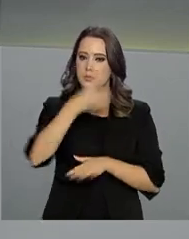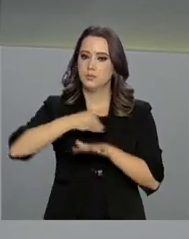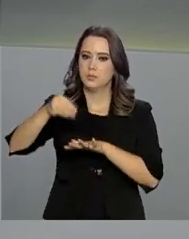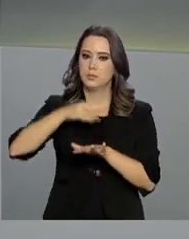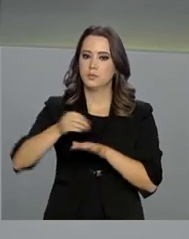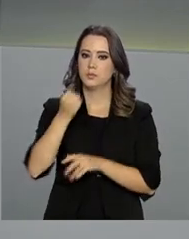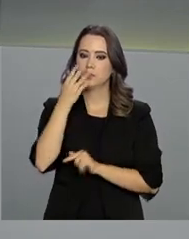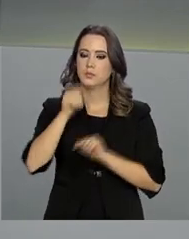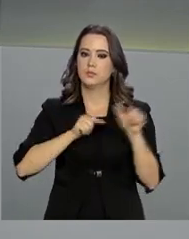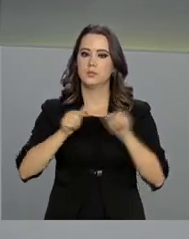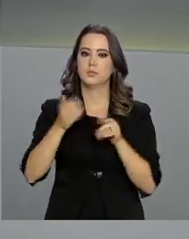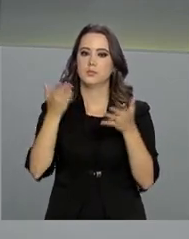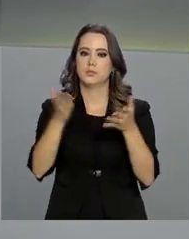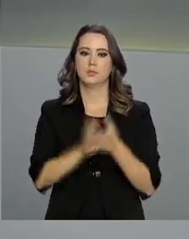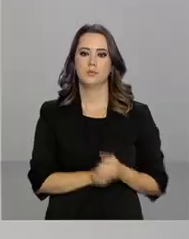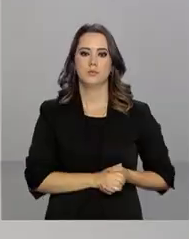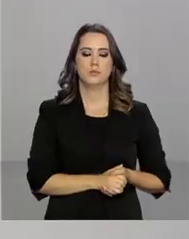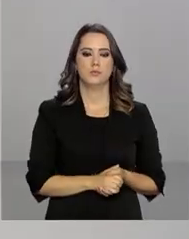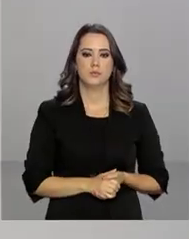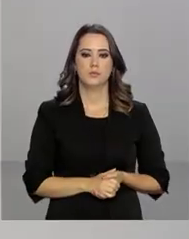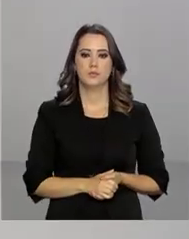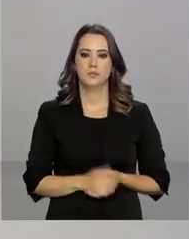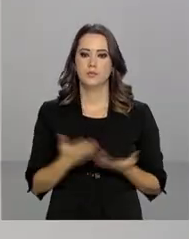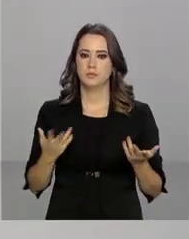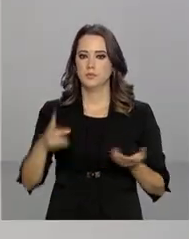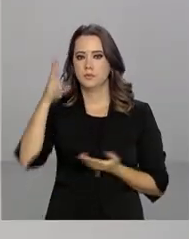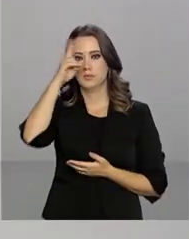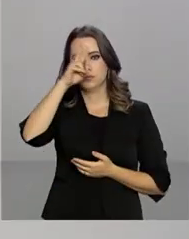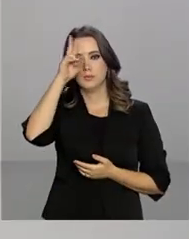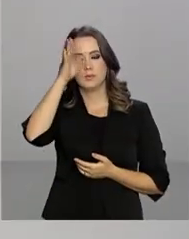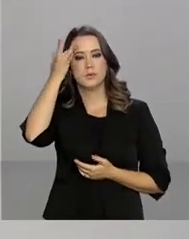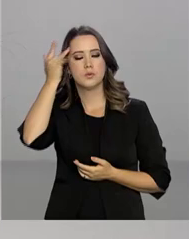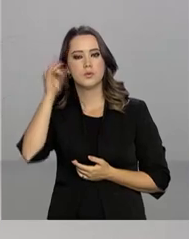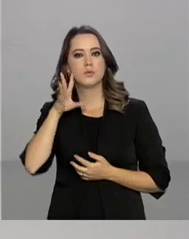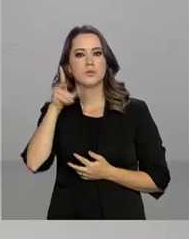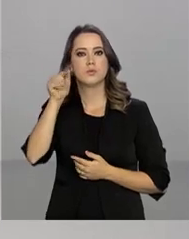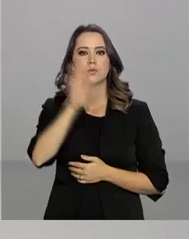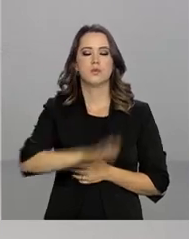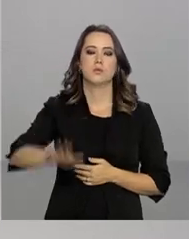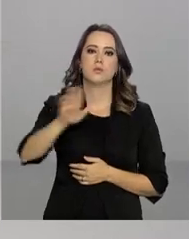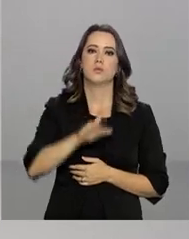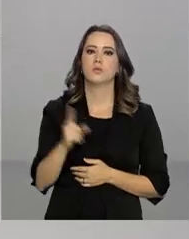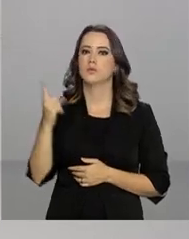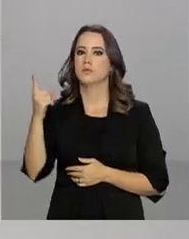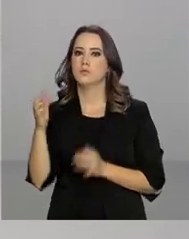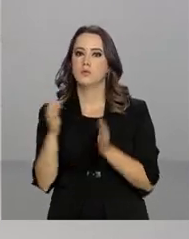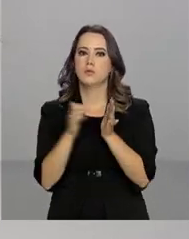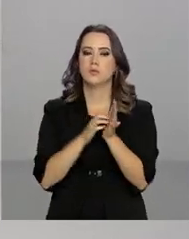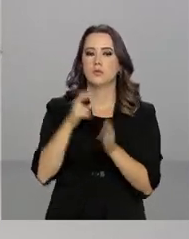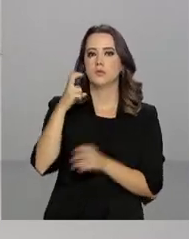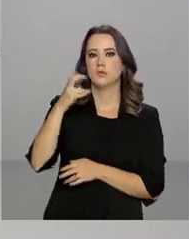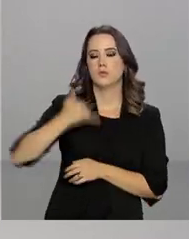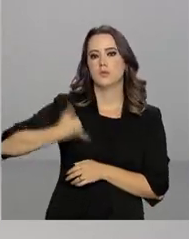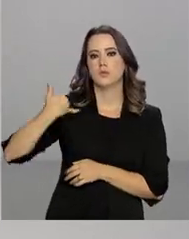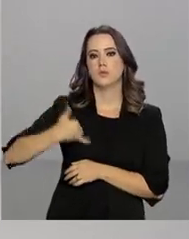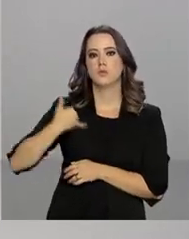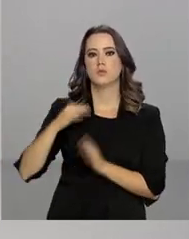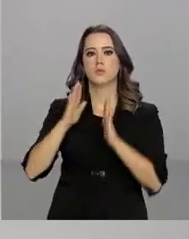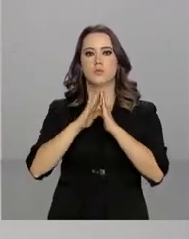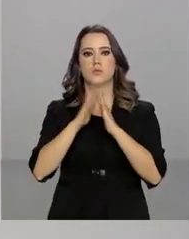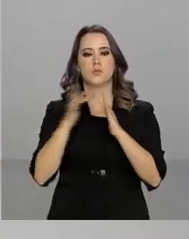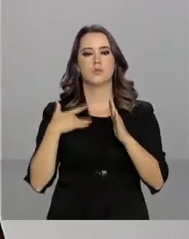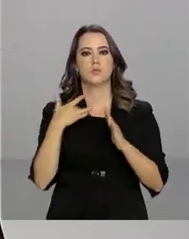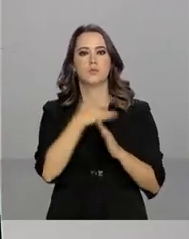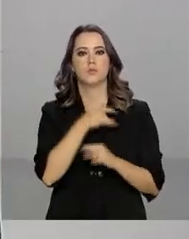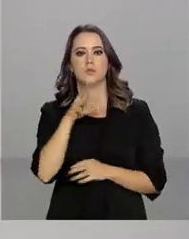um bom trabalho pra você relembrando então amanhã todas as crianças de um a cinco anos de idade nos postos de